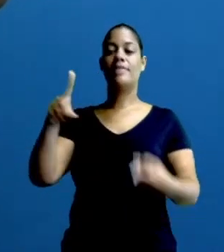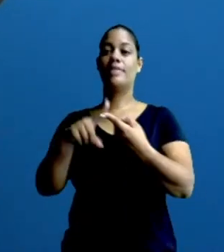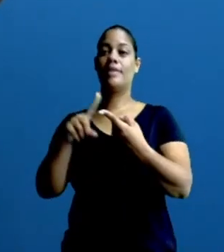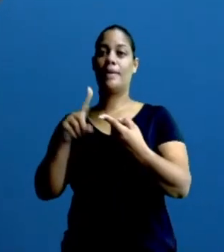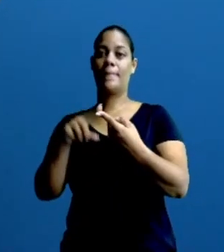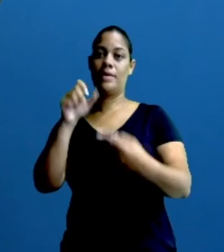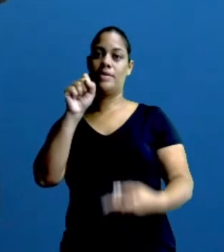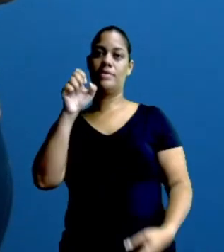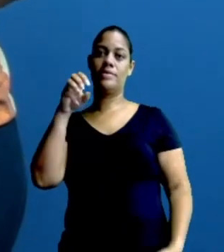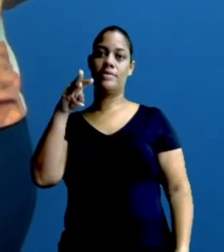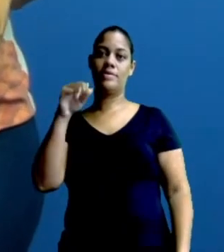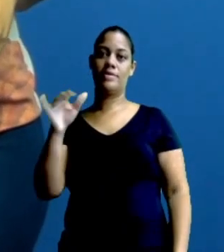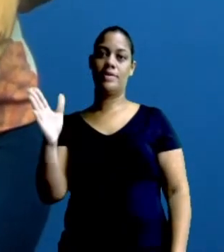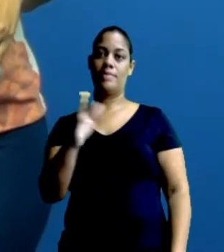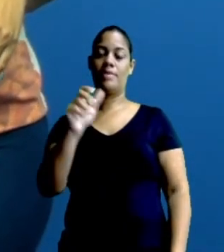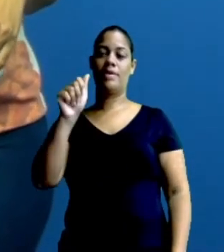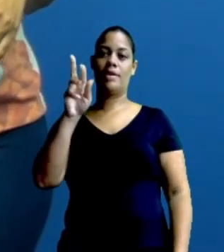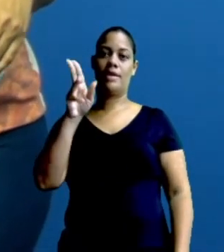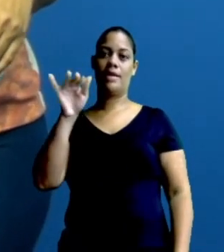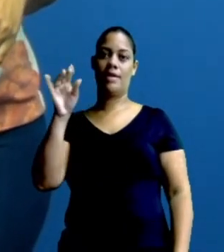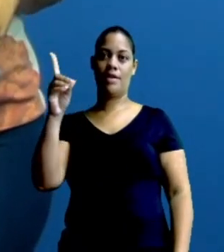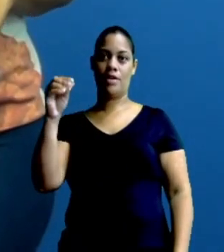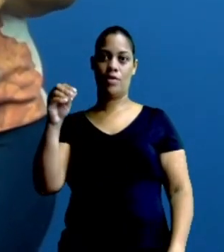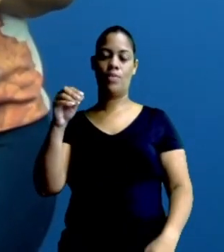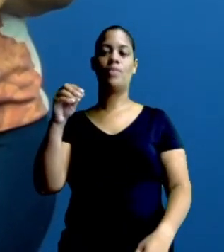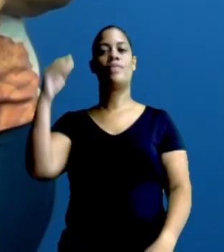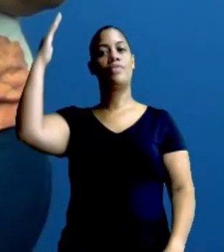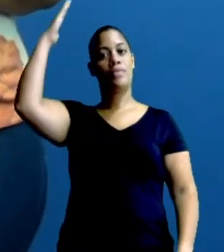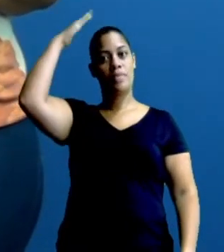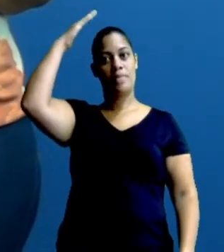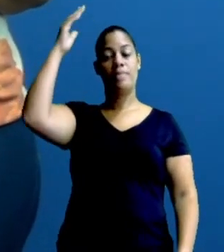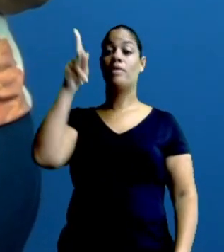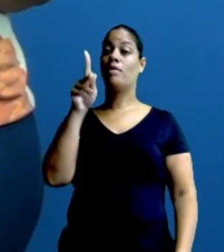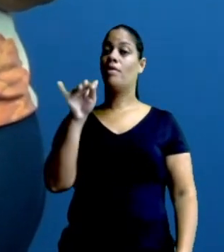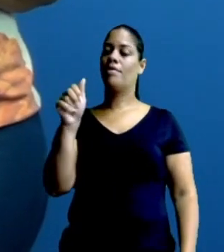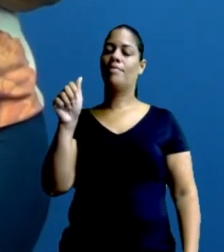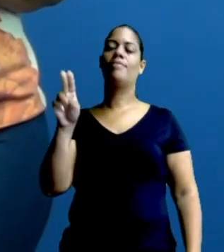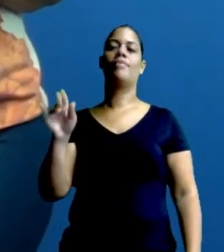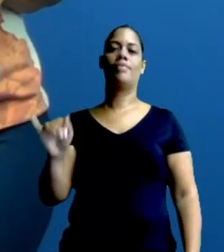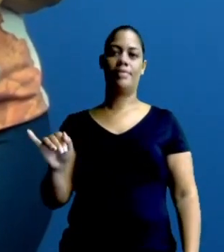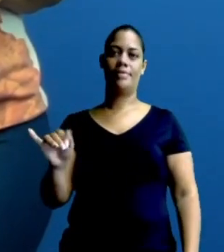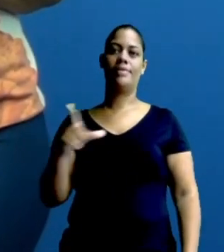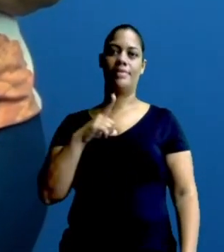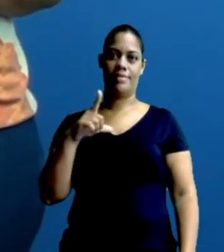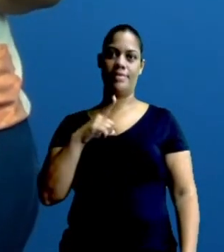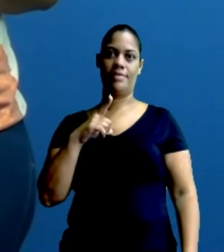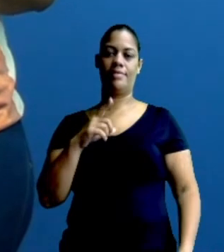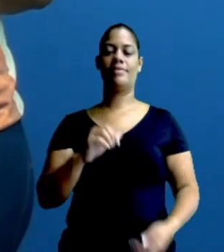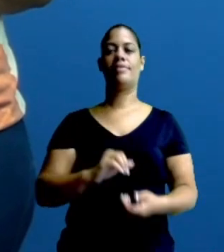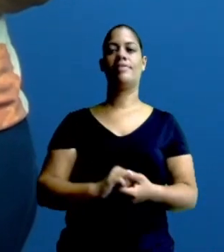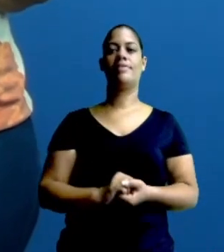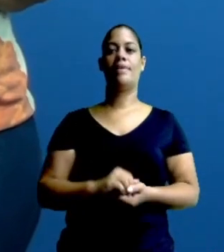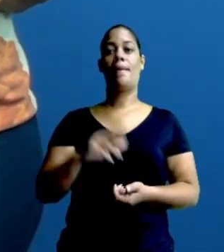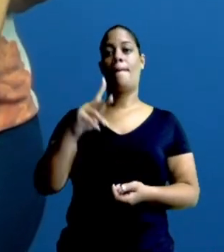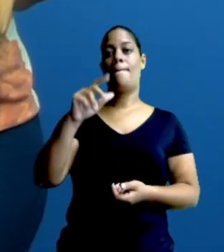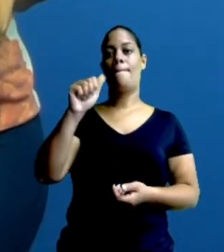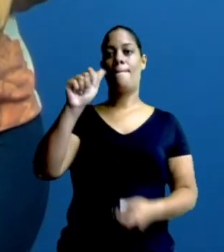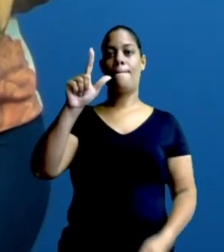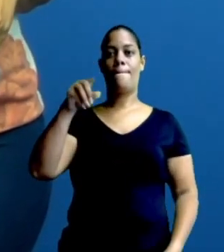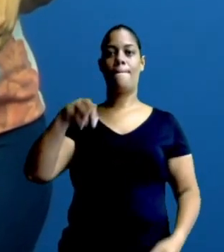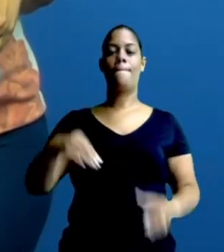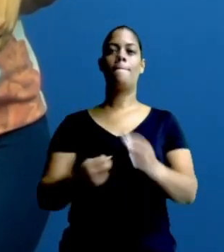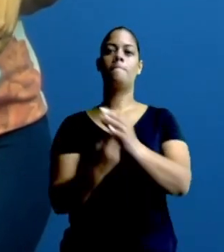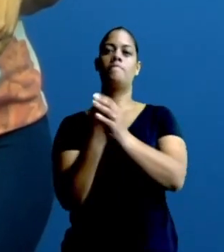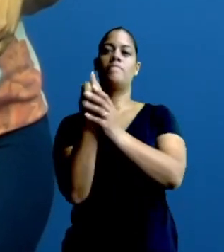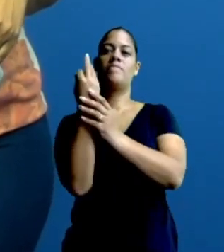clima semiárido do Piauí. Essa floresta é constituída exclusivamente por espécies de palmeiras,